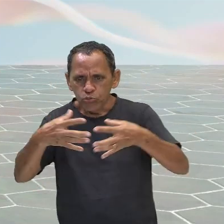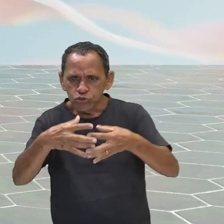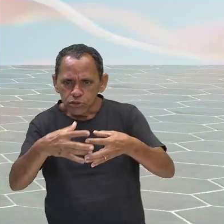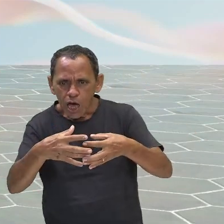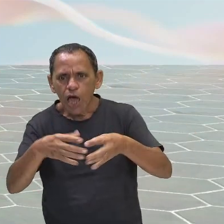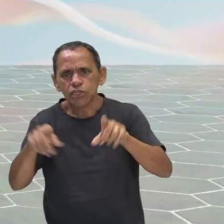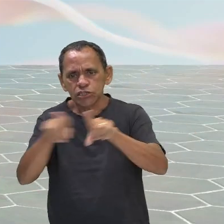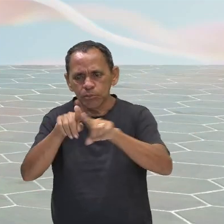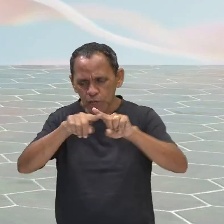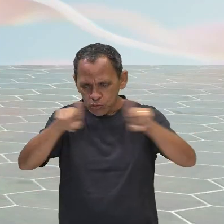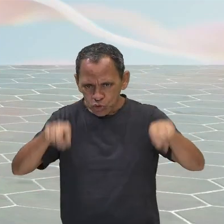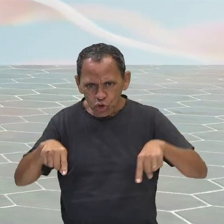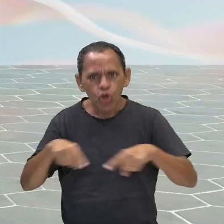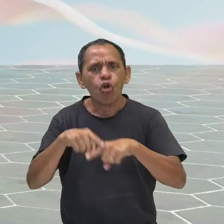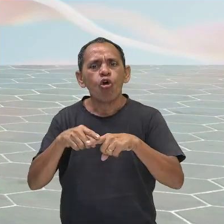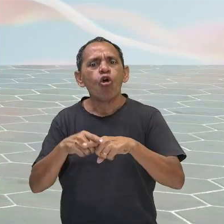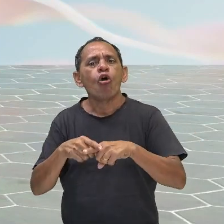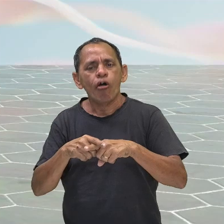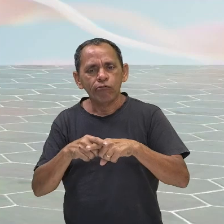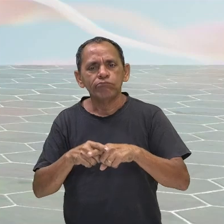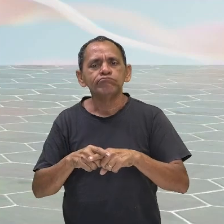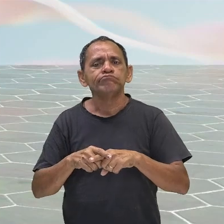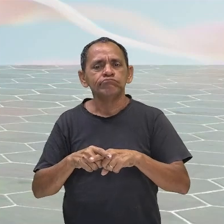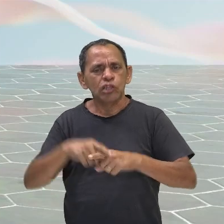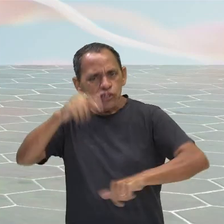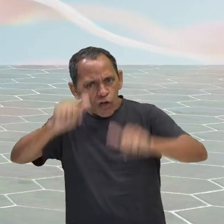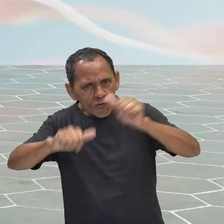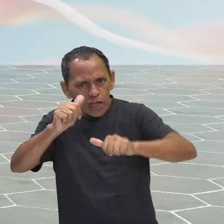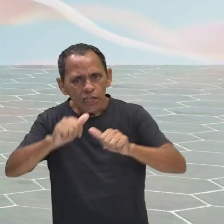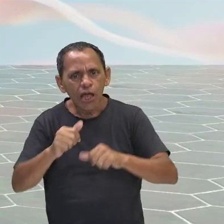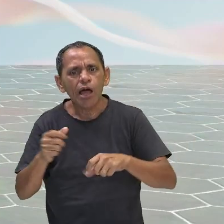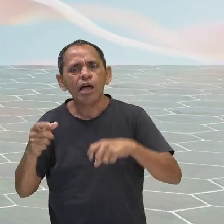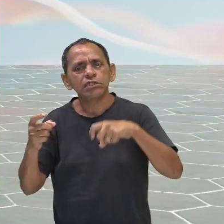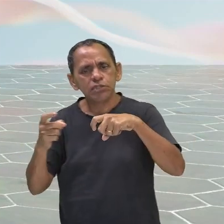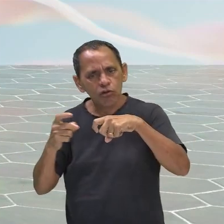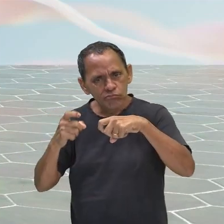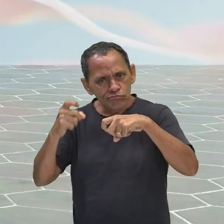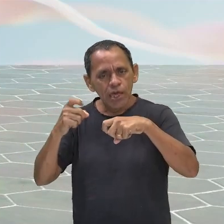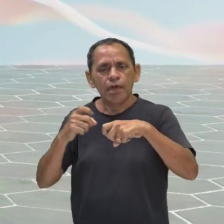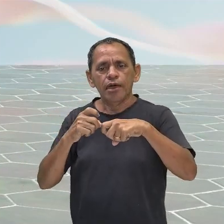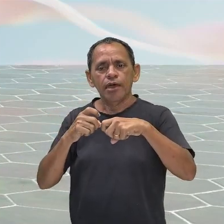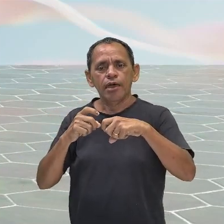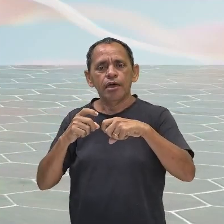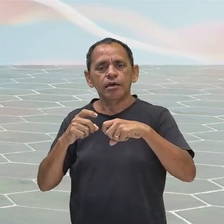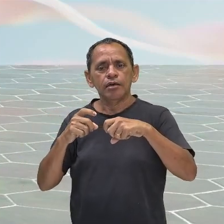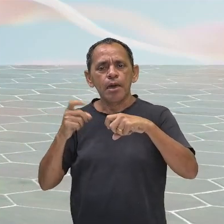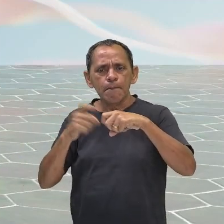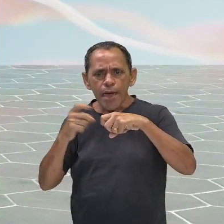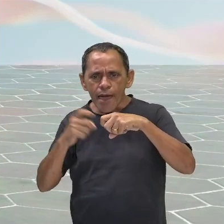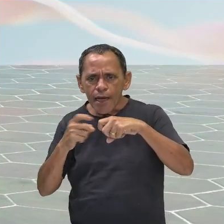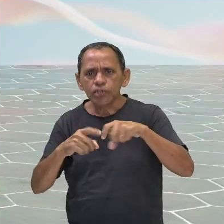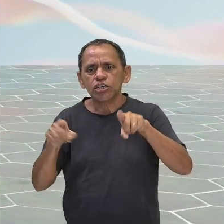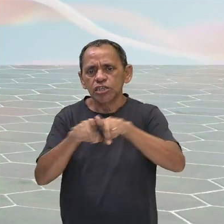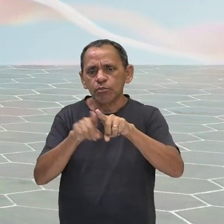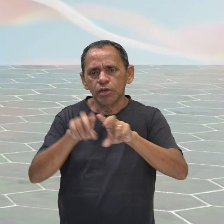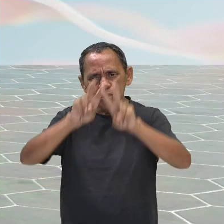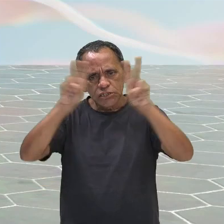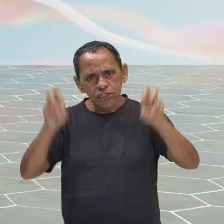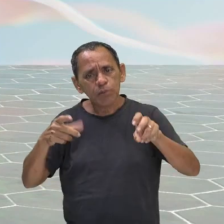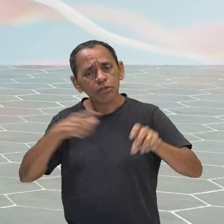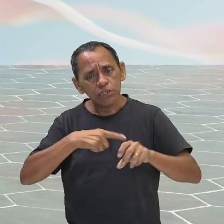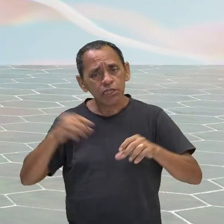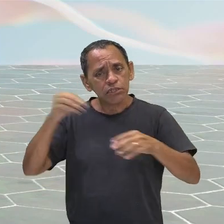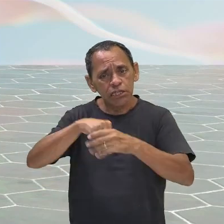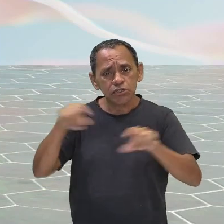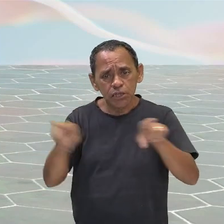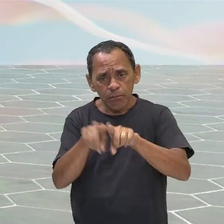né, especializados, e nós também temos esse assunto, né, nós, o homem, também temos esse